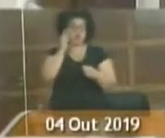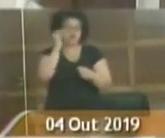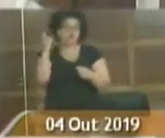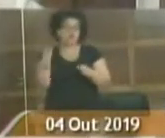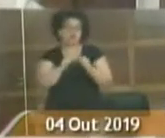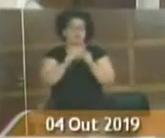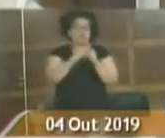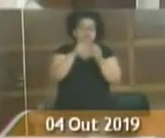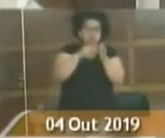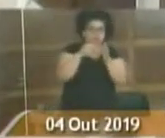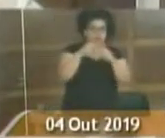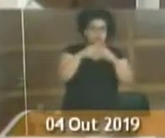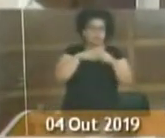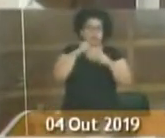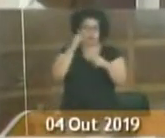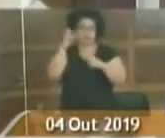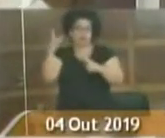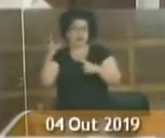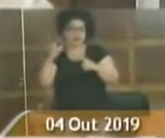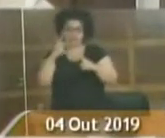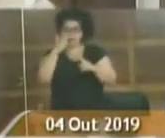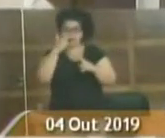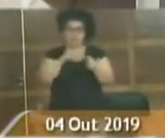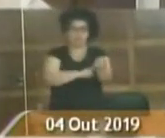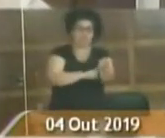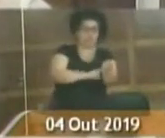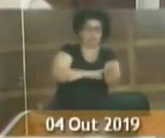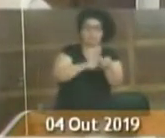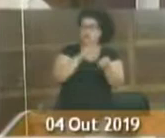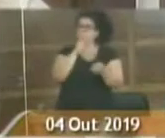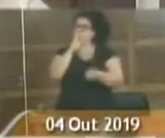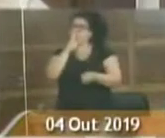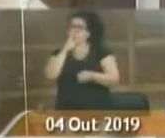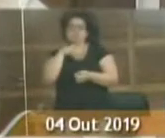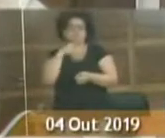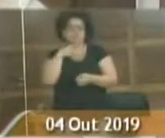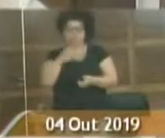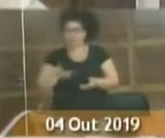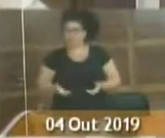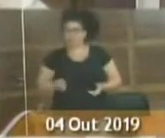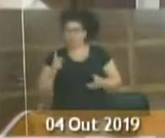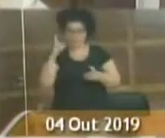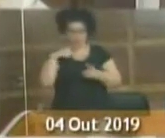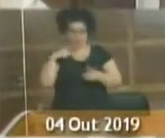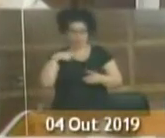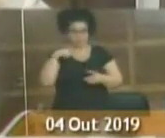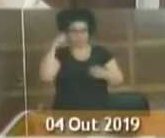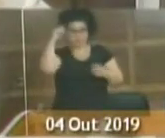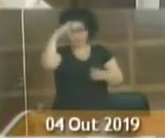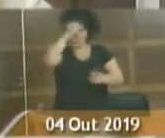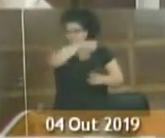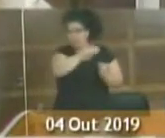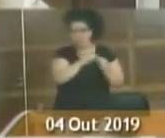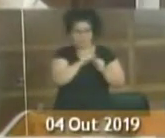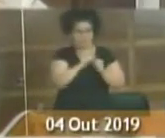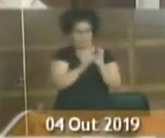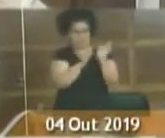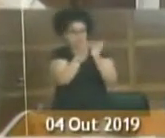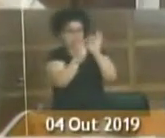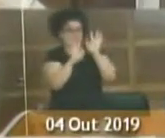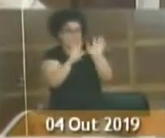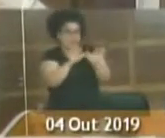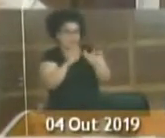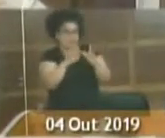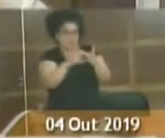que ele é uma jaguatirica, ele não é um gato, né? Vira um leão. É, a gente está com um assim, cara. Nossa, é muito engraçado. Entendeu? Mas ele